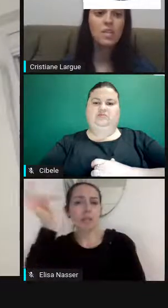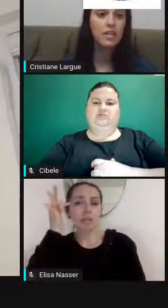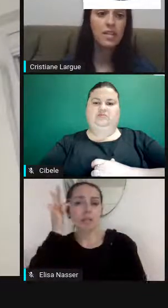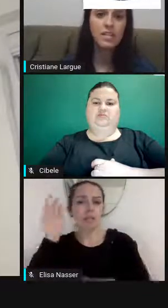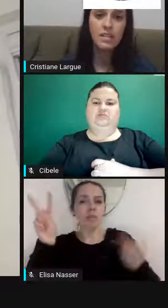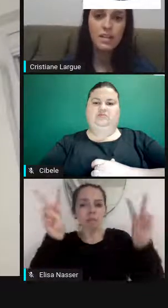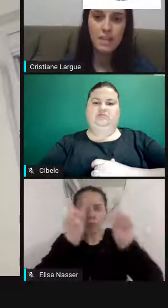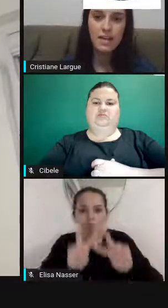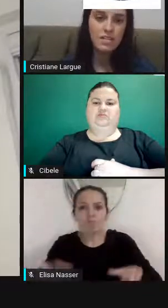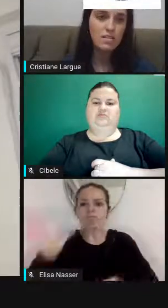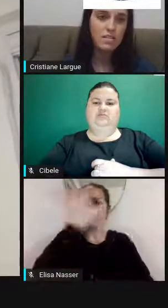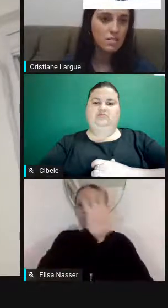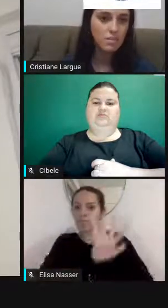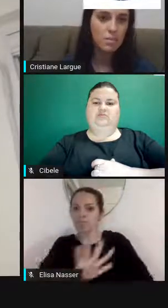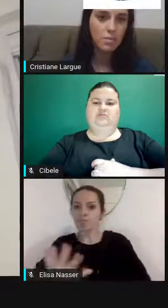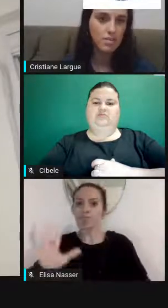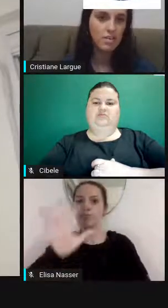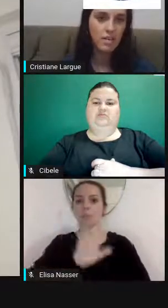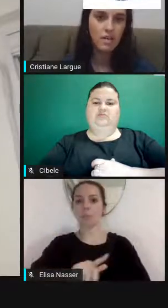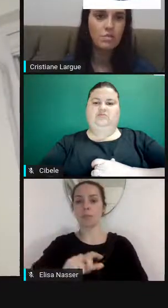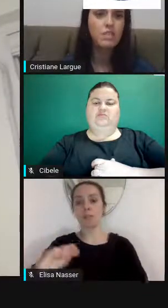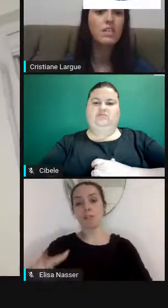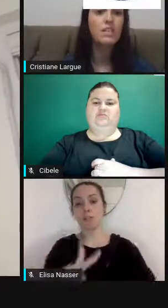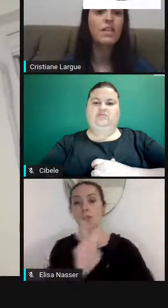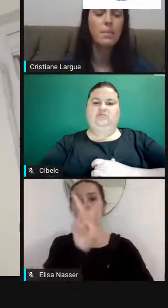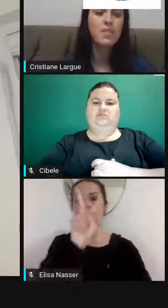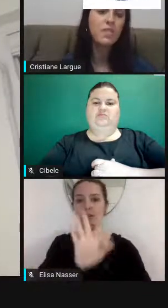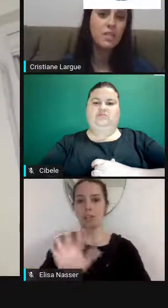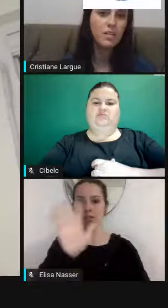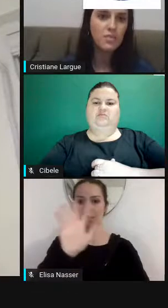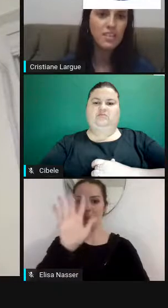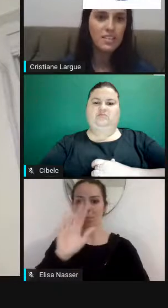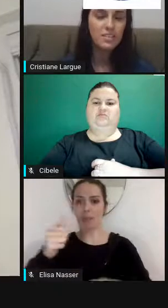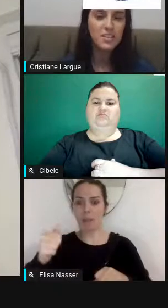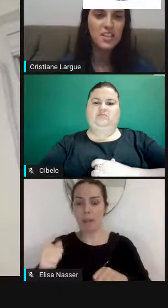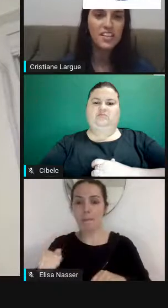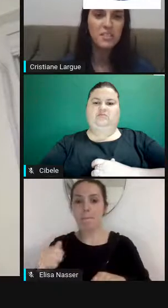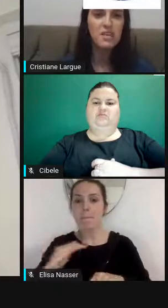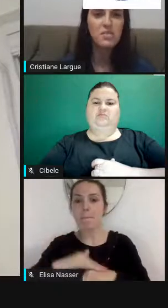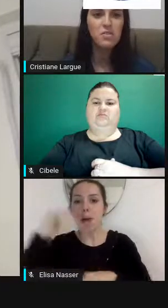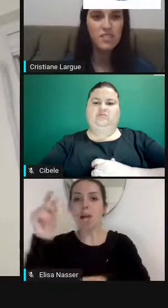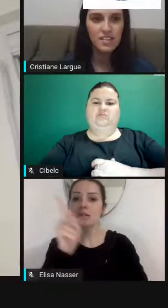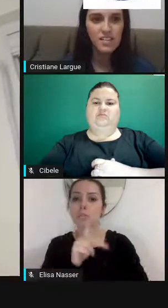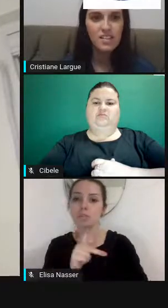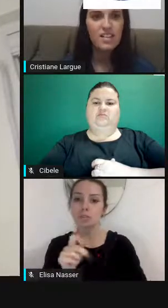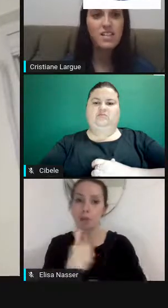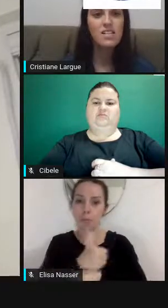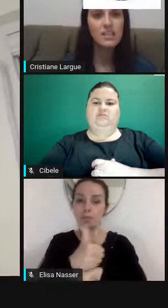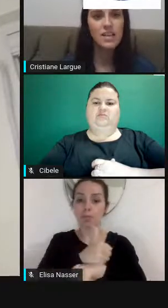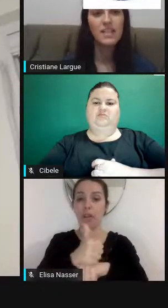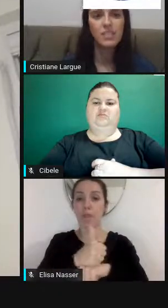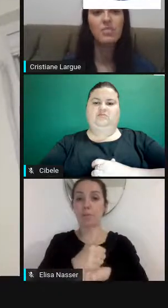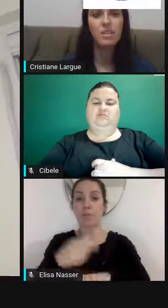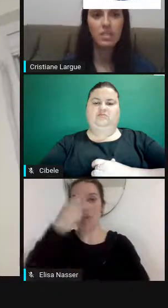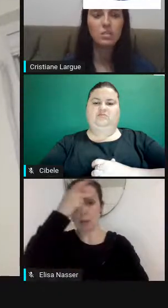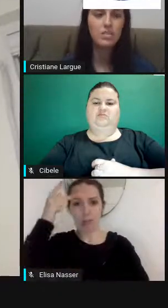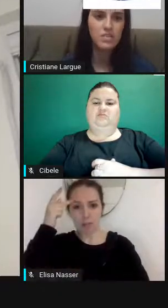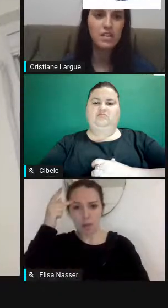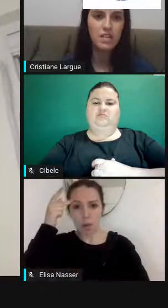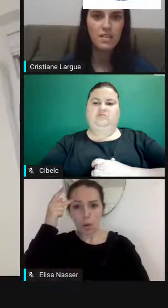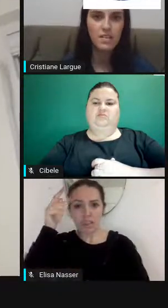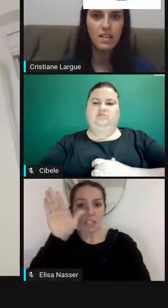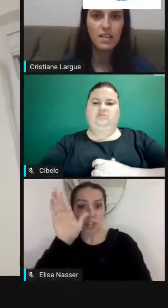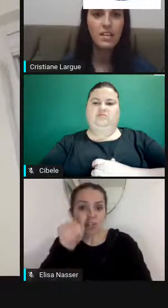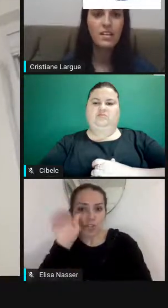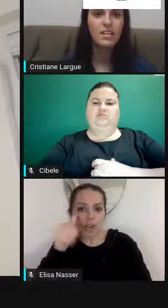falou né Eu acho que valoriza ainda mais o profissional e a pessoa que está contratando acho que ela tem mais confiança e sabe que ela tá